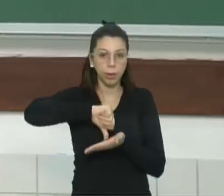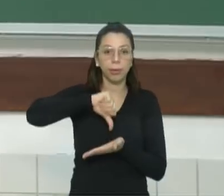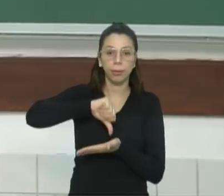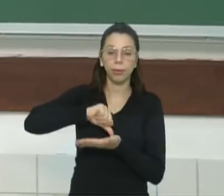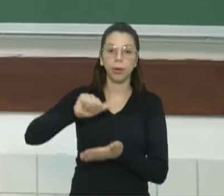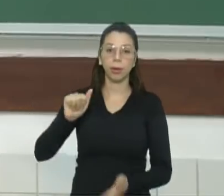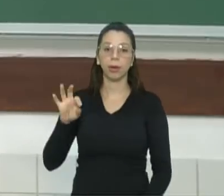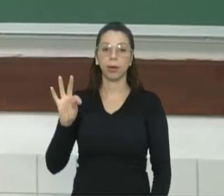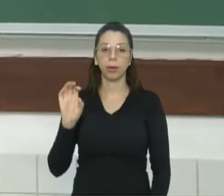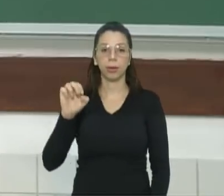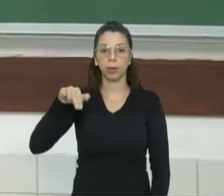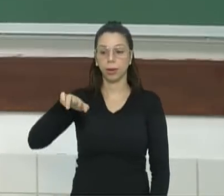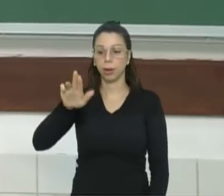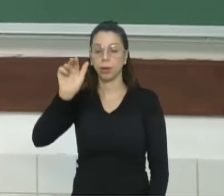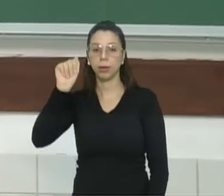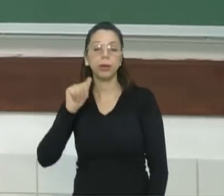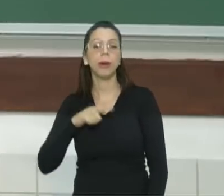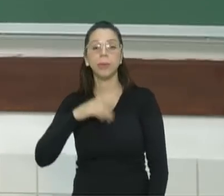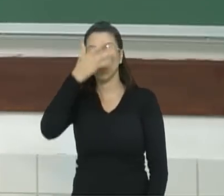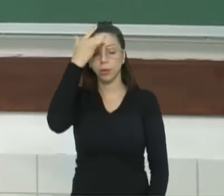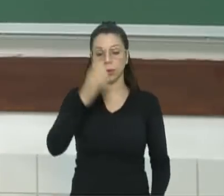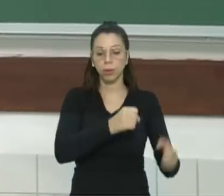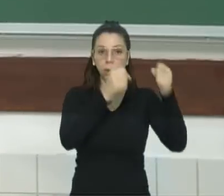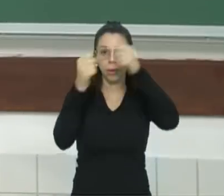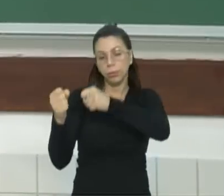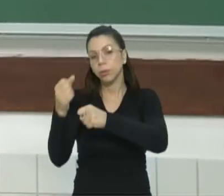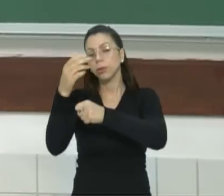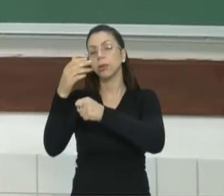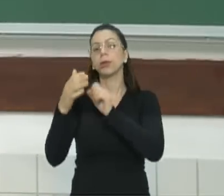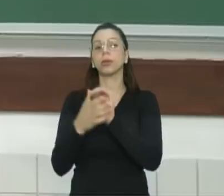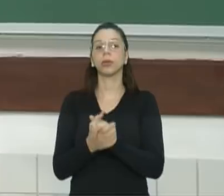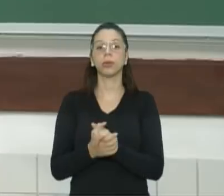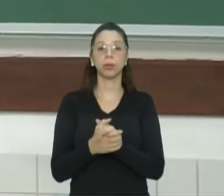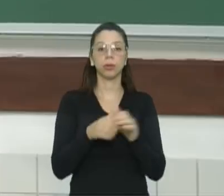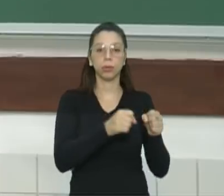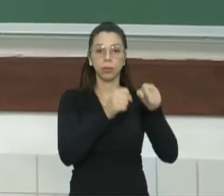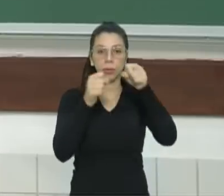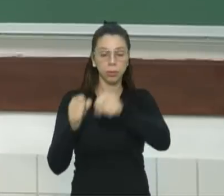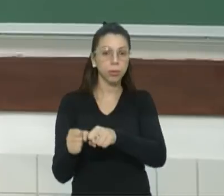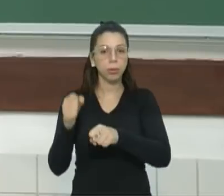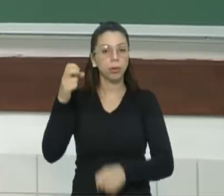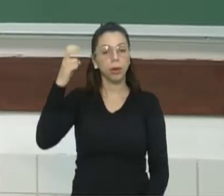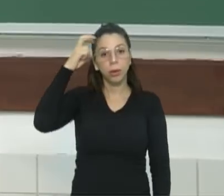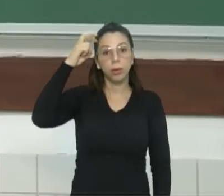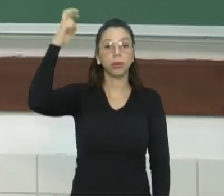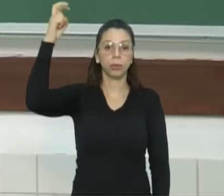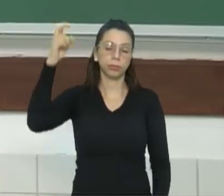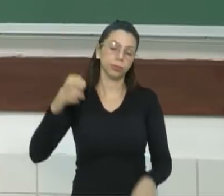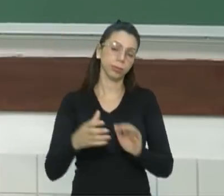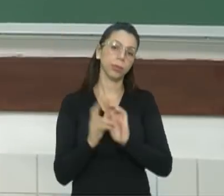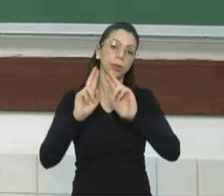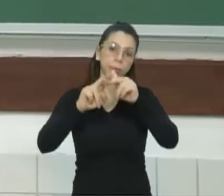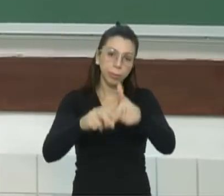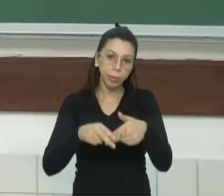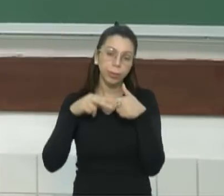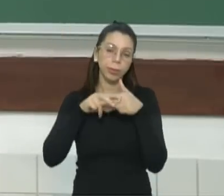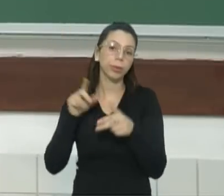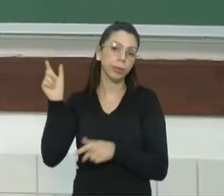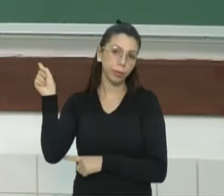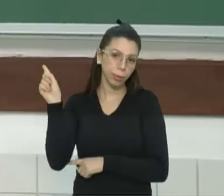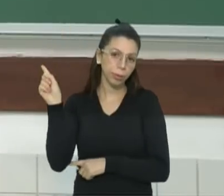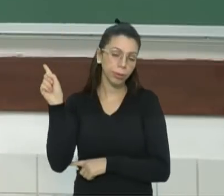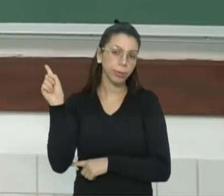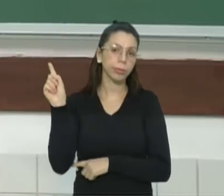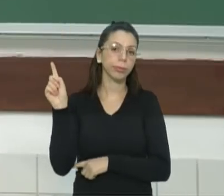quem estava no poder eram lá as pessoas que eram reconhecidas como os grandes sábios. Então, por isso que a aristocracia tem esse